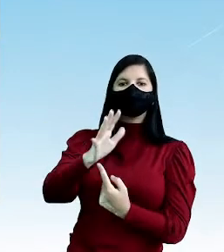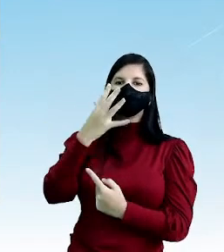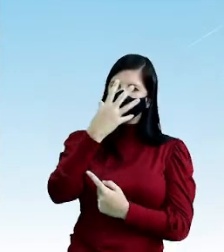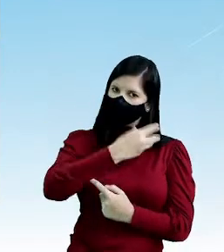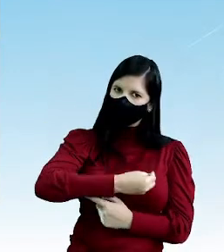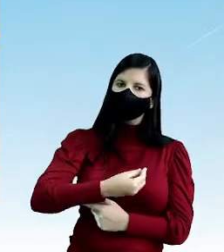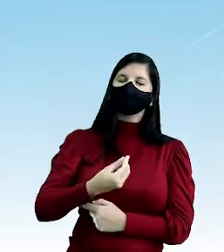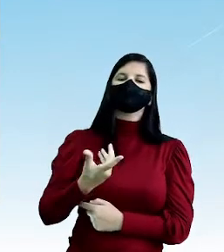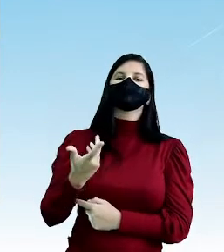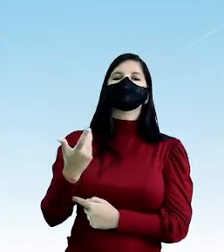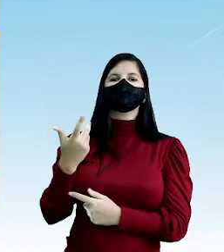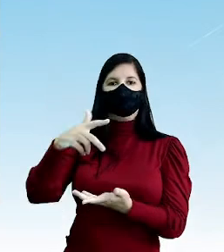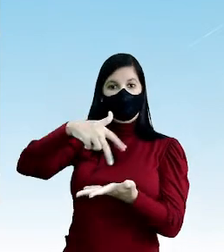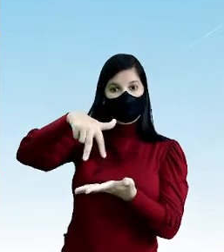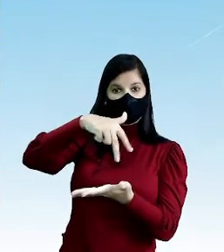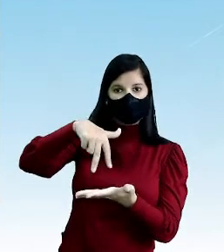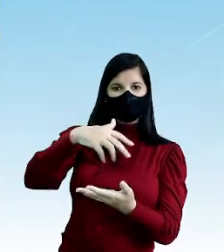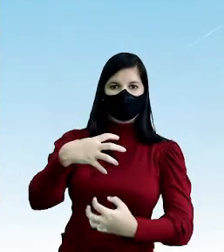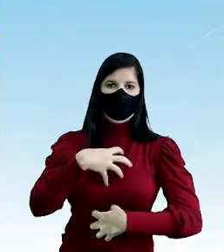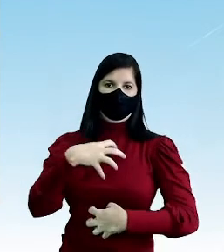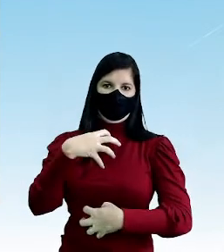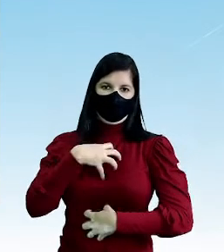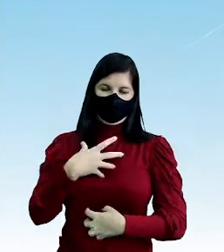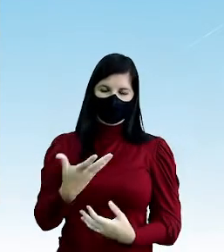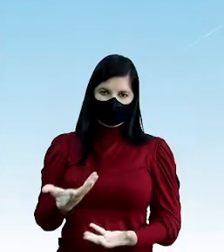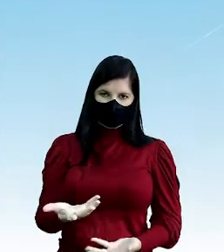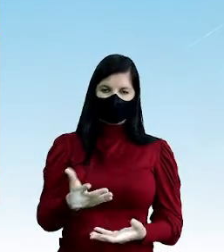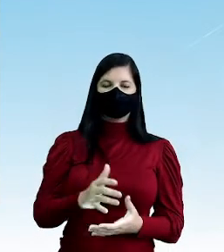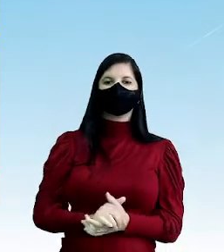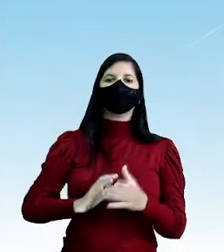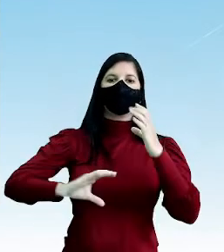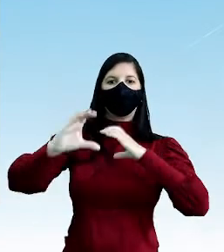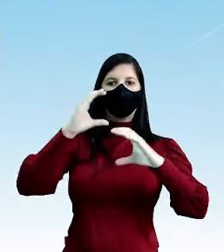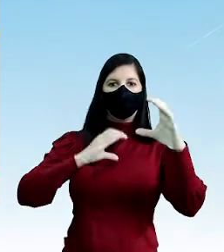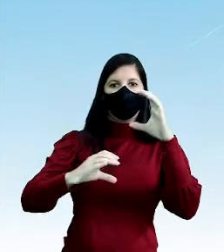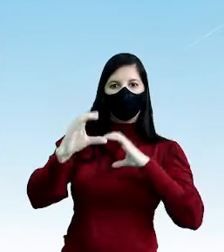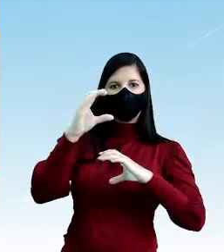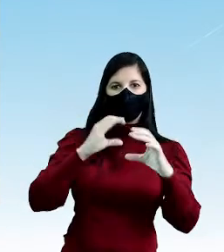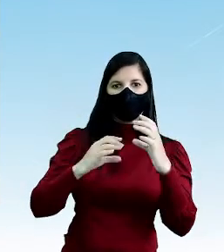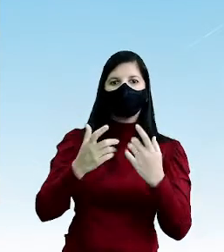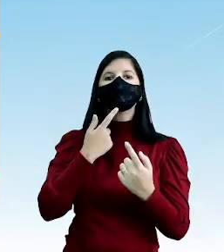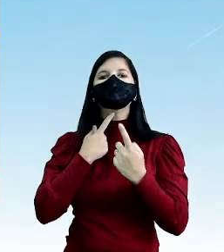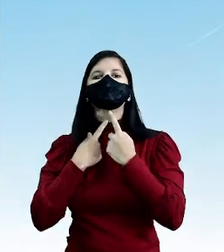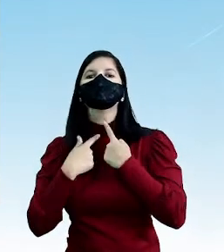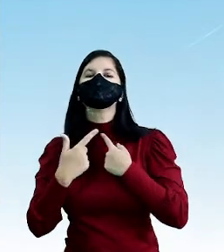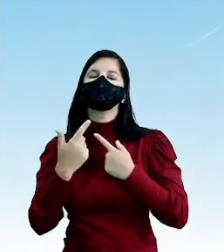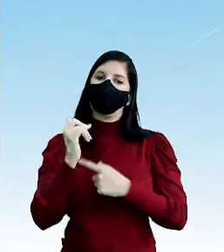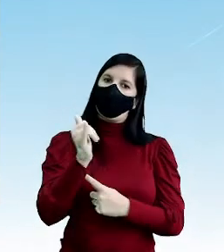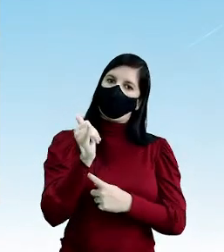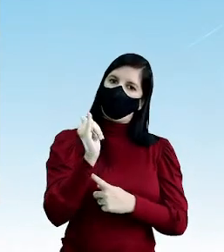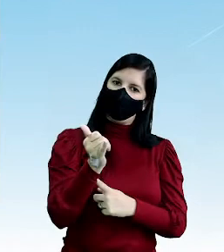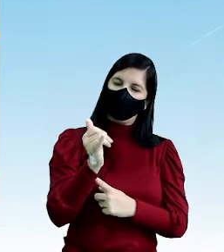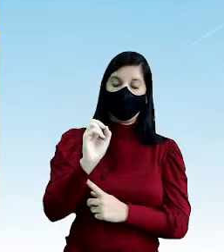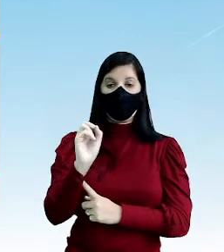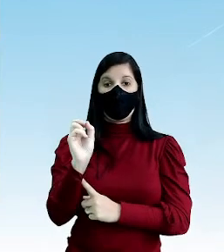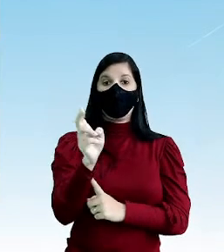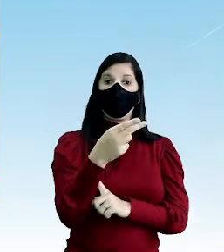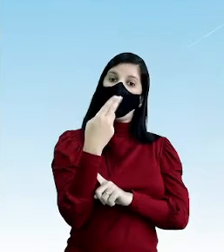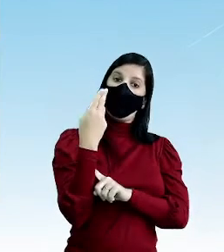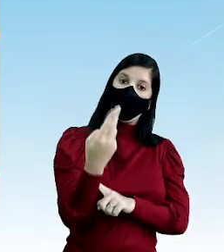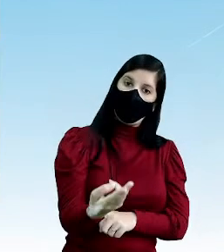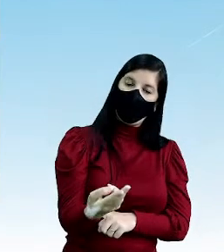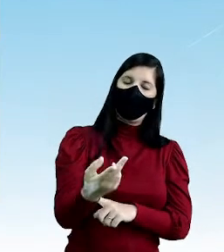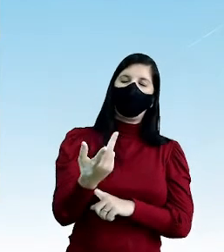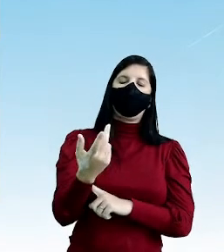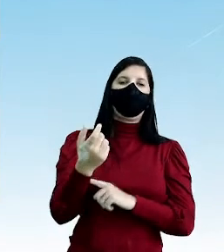um tipo, né, de sentimento, de comunicação, né, o que eles querem contar com aquela dança, ou também em dança